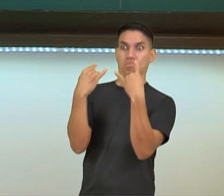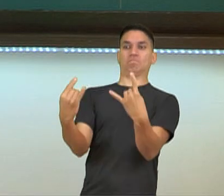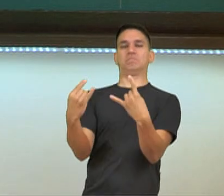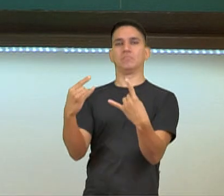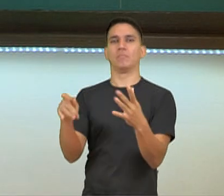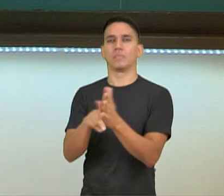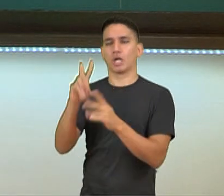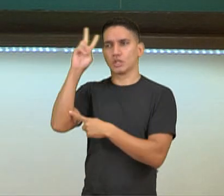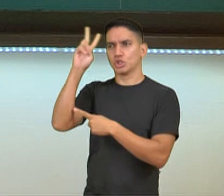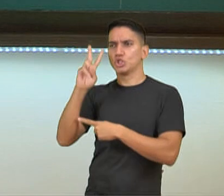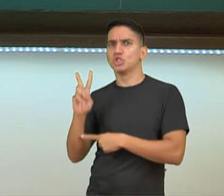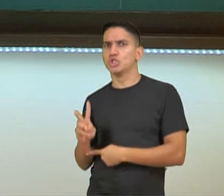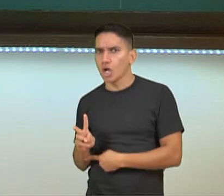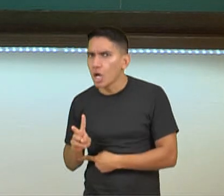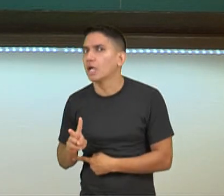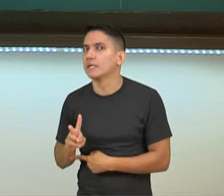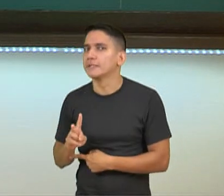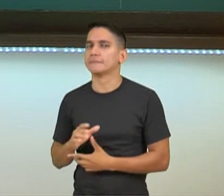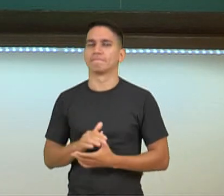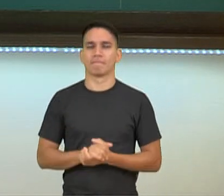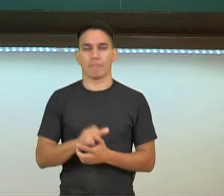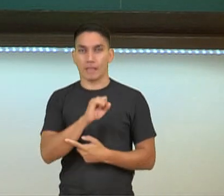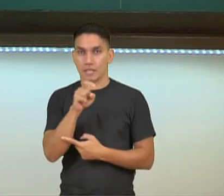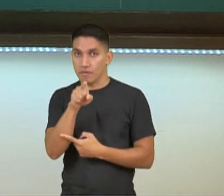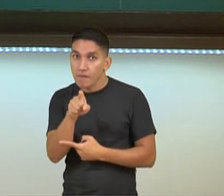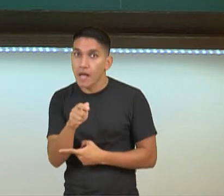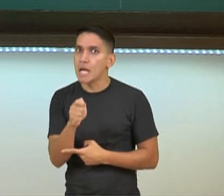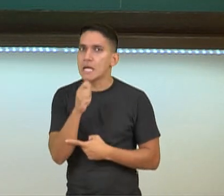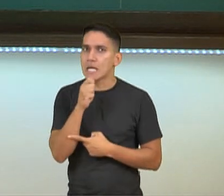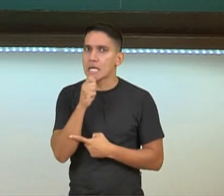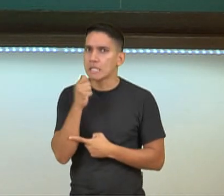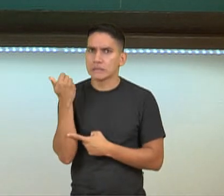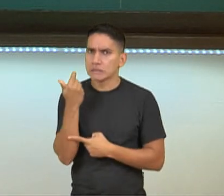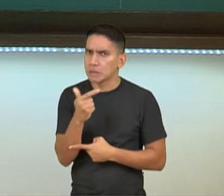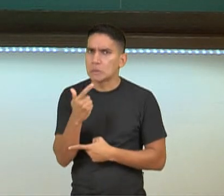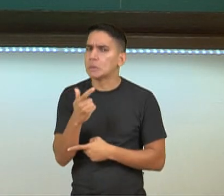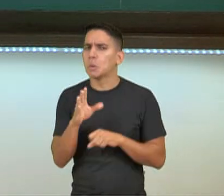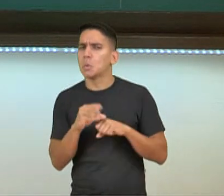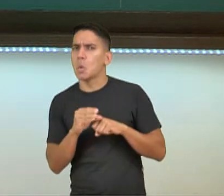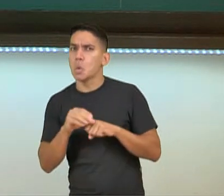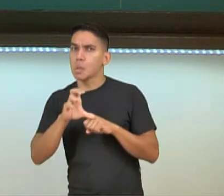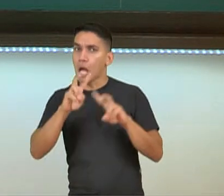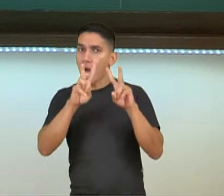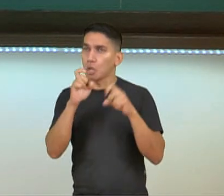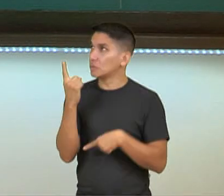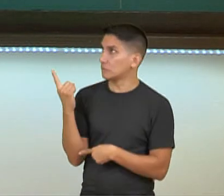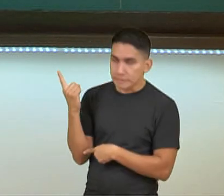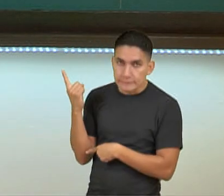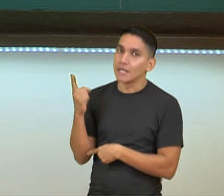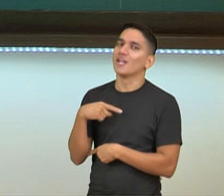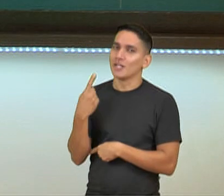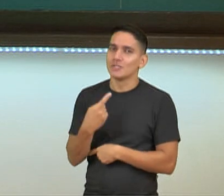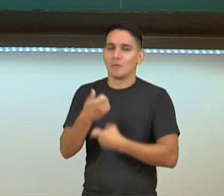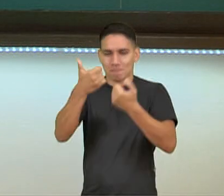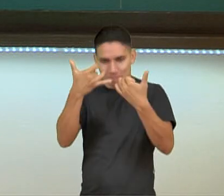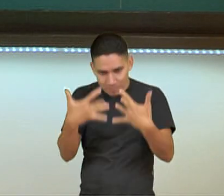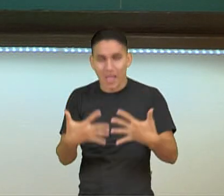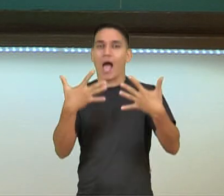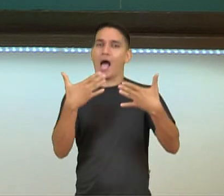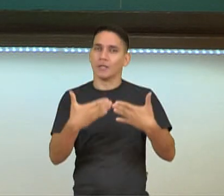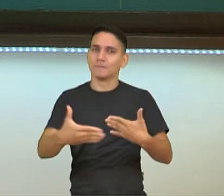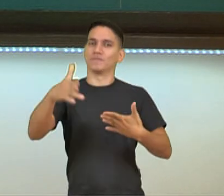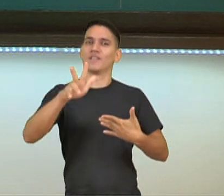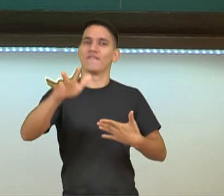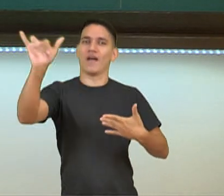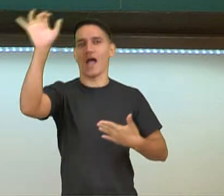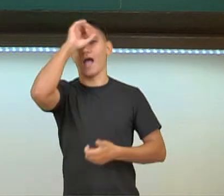da história? Se você ainda não ouviu falar sobre o Napoleão Bonaparte, a gente vai começar a aprender